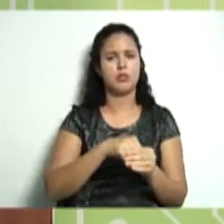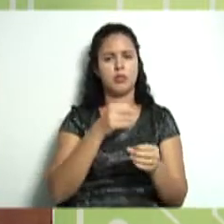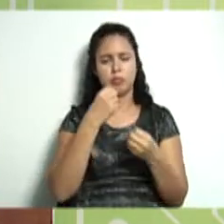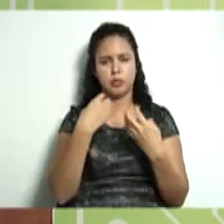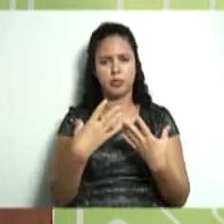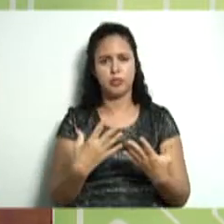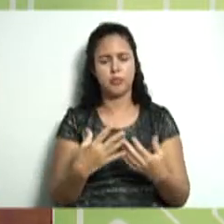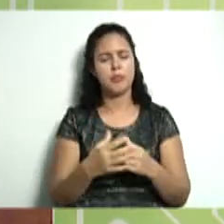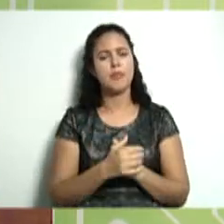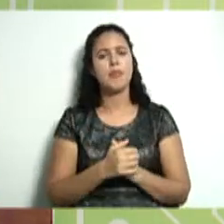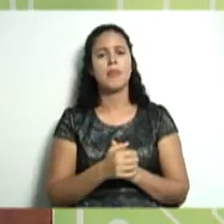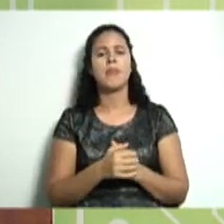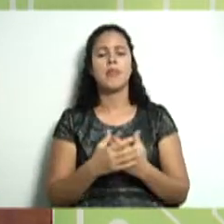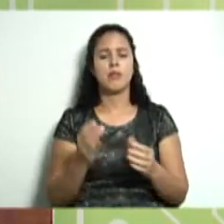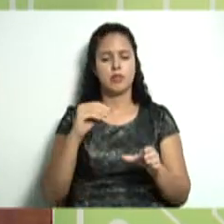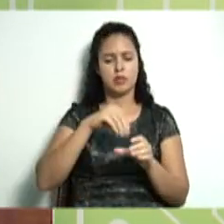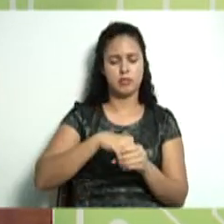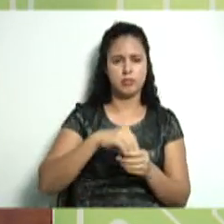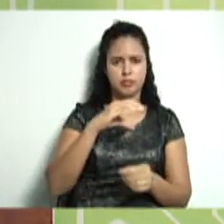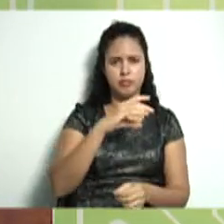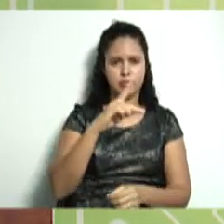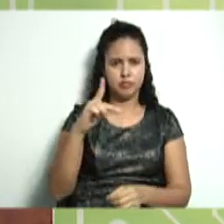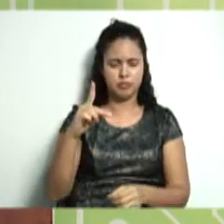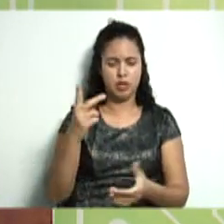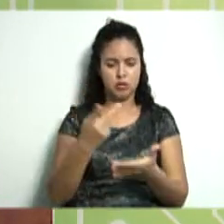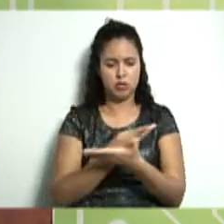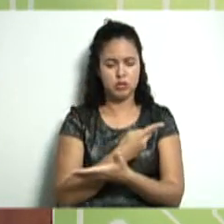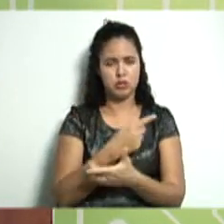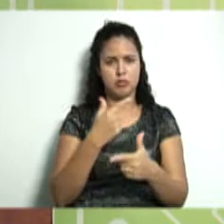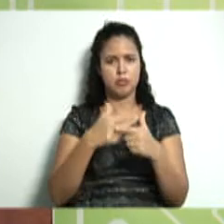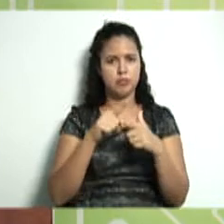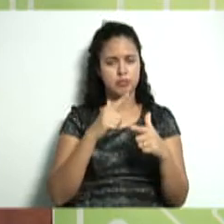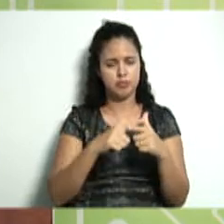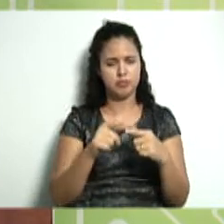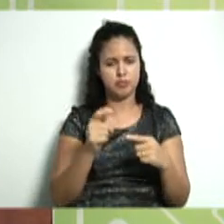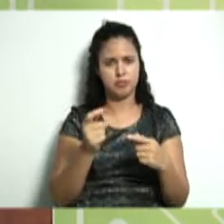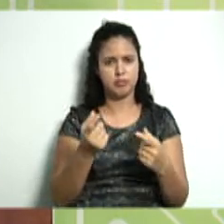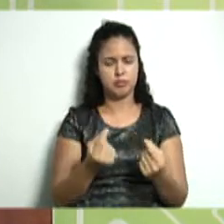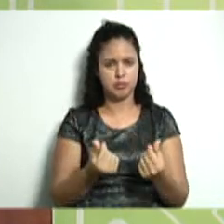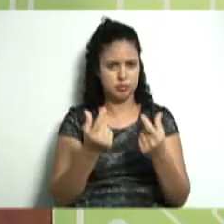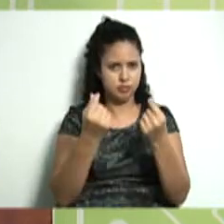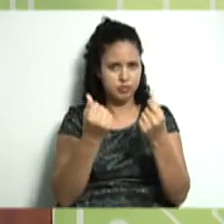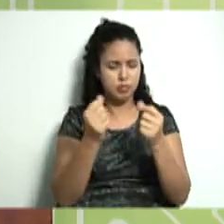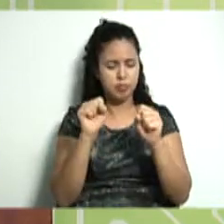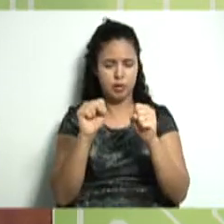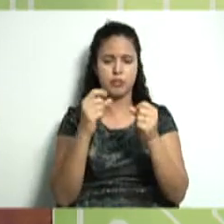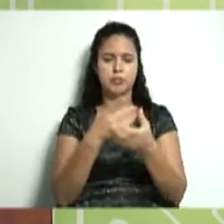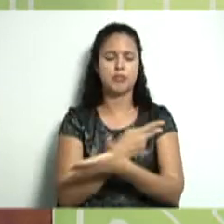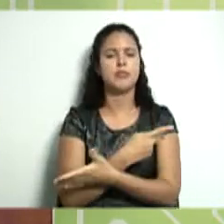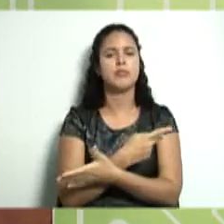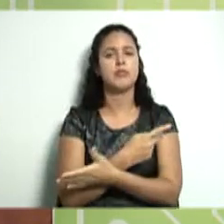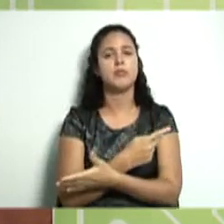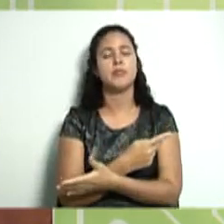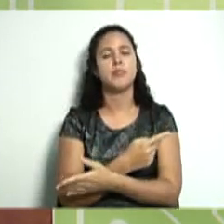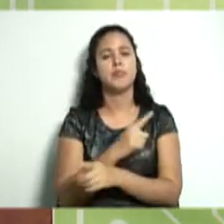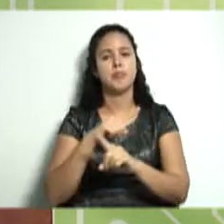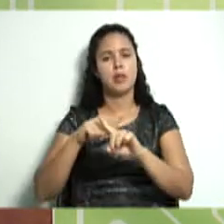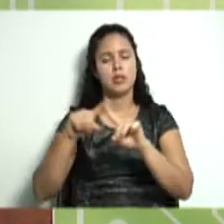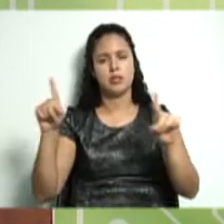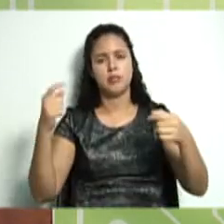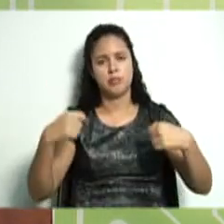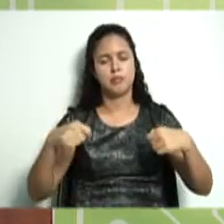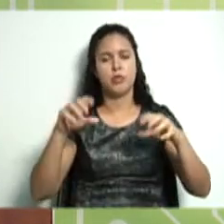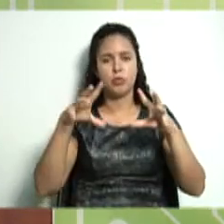Gente, dentro de uma cooperativa, os prejuízos financeiros podem acontecer, mas aí a gente precisa do quê? De que